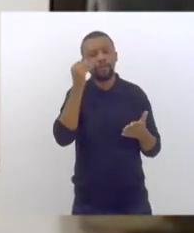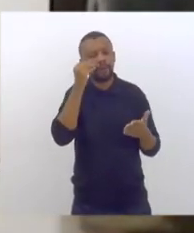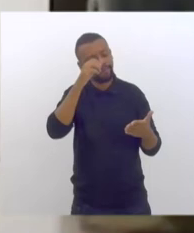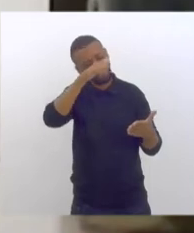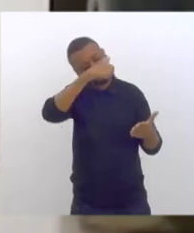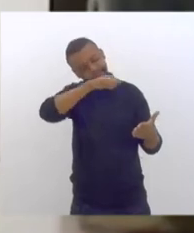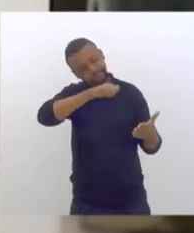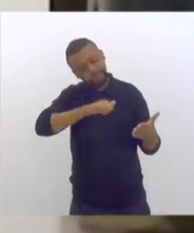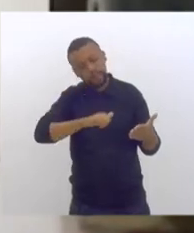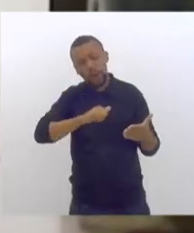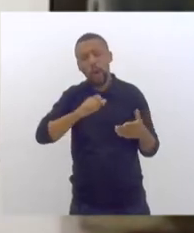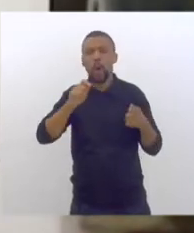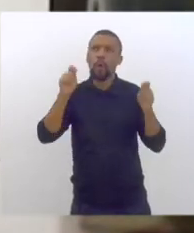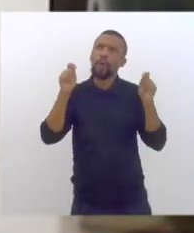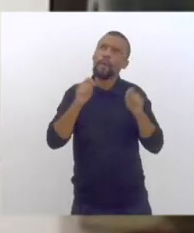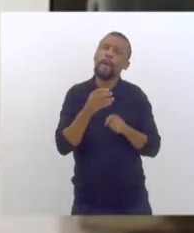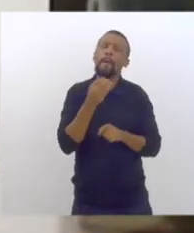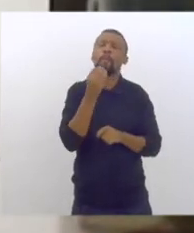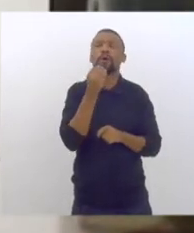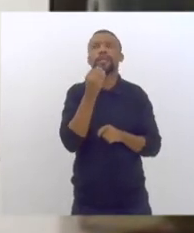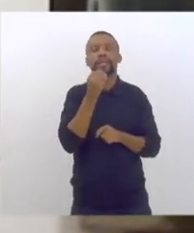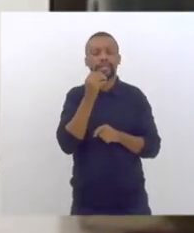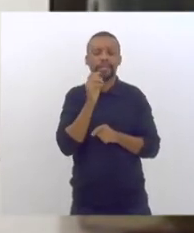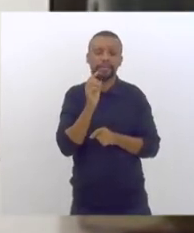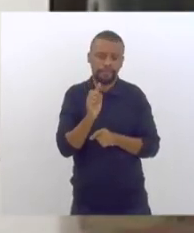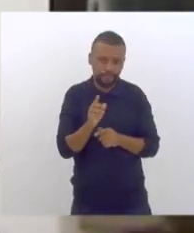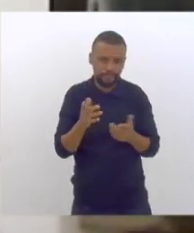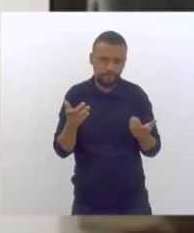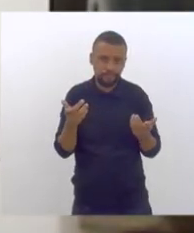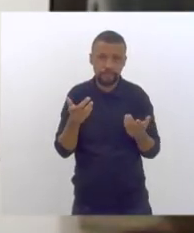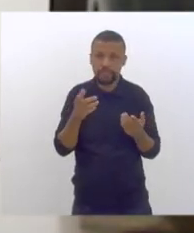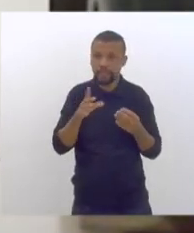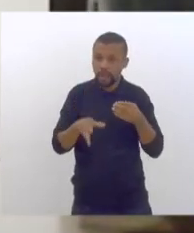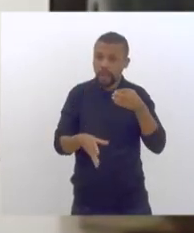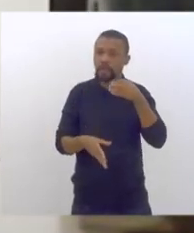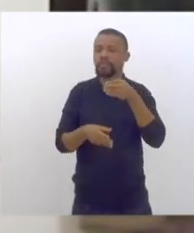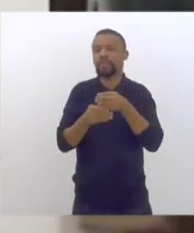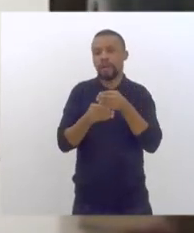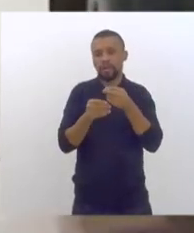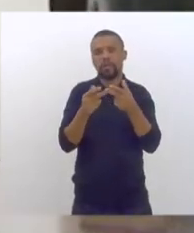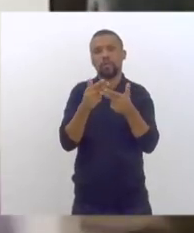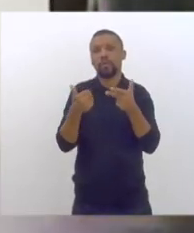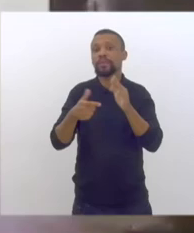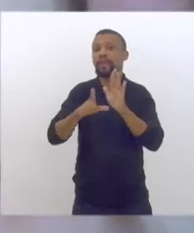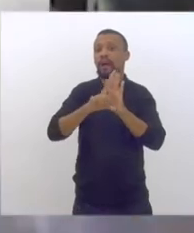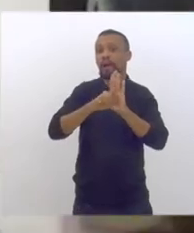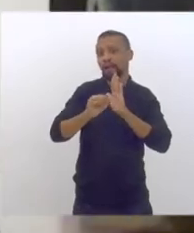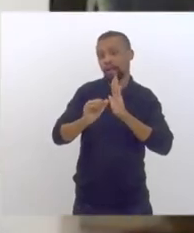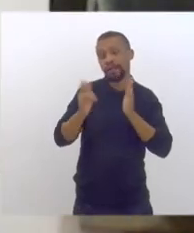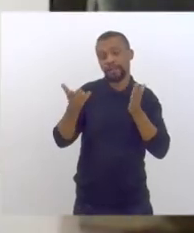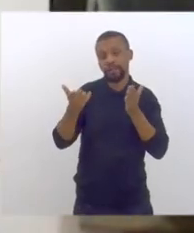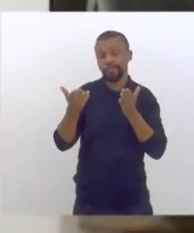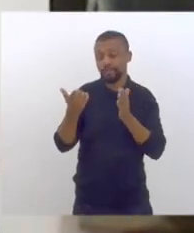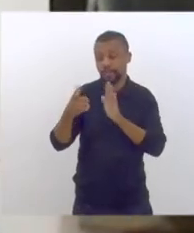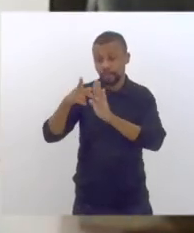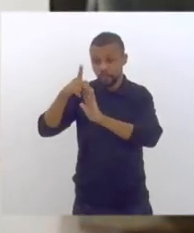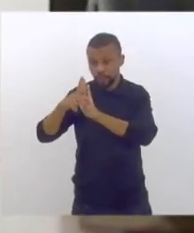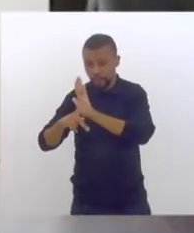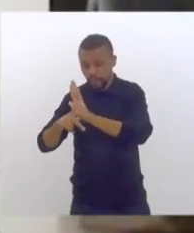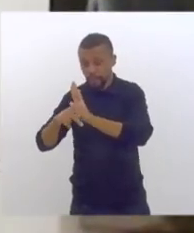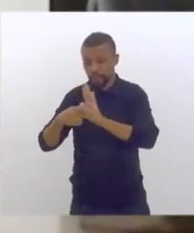o que poderia ser eventualmente que acrescentasse algo a leite não completamente diferente